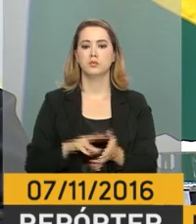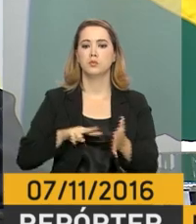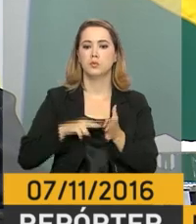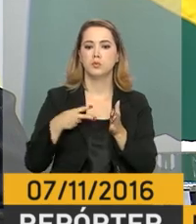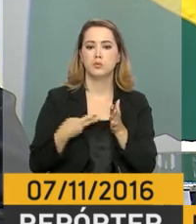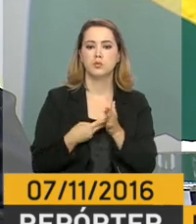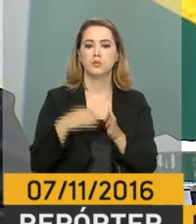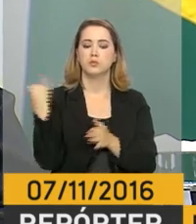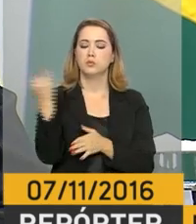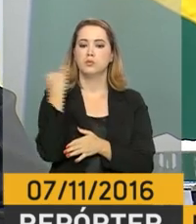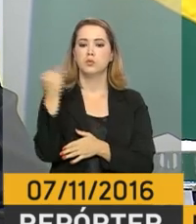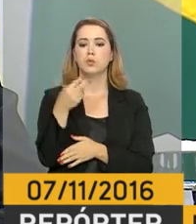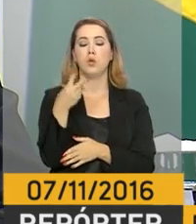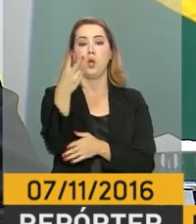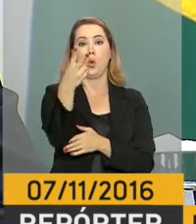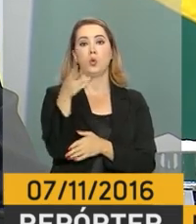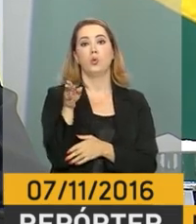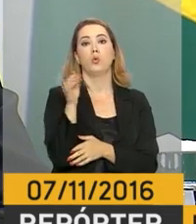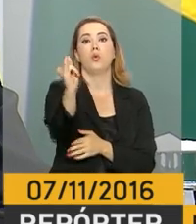razoável, são